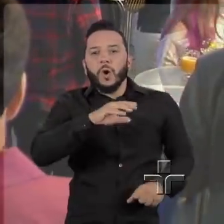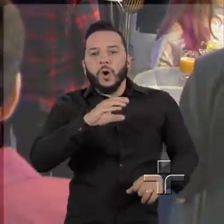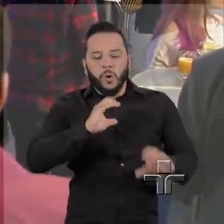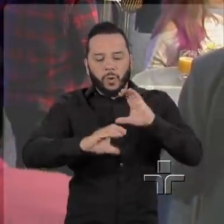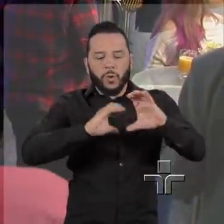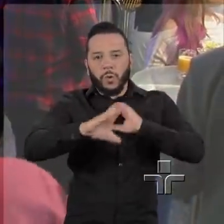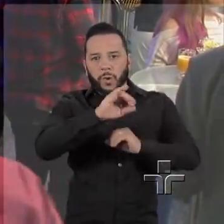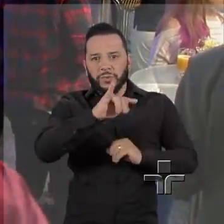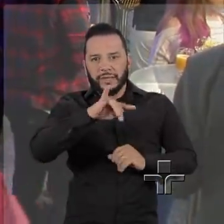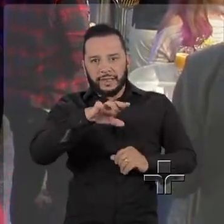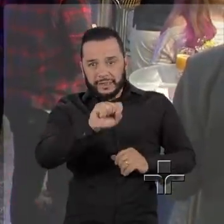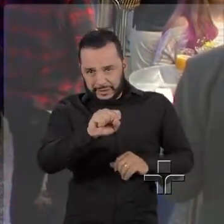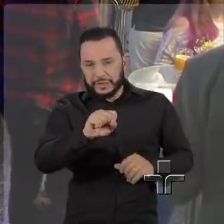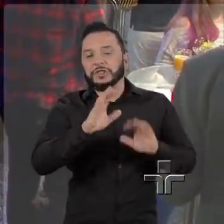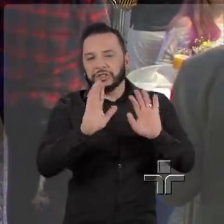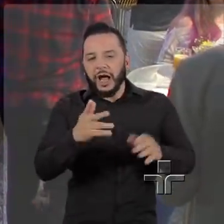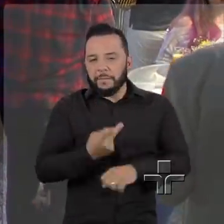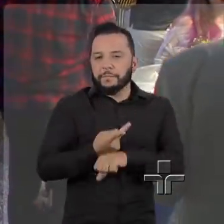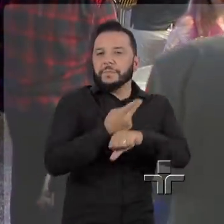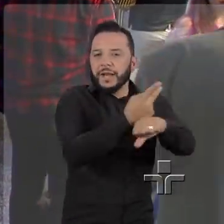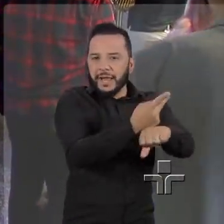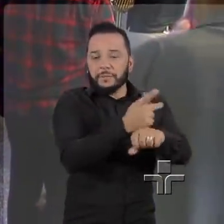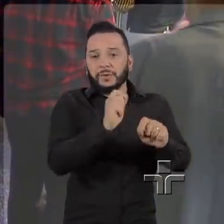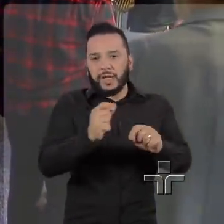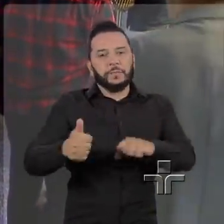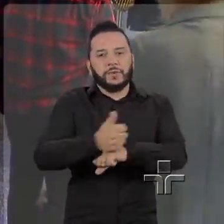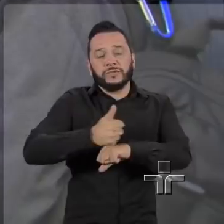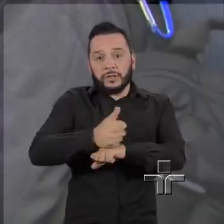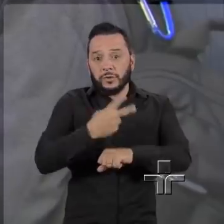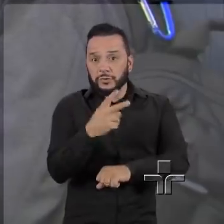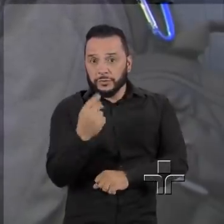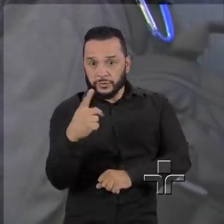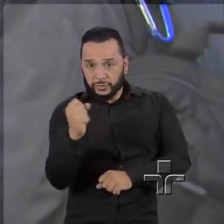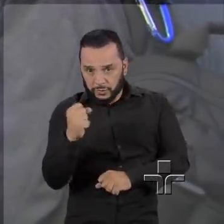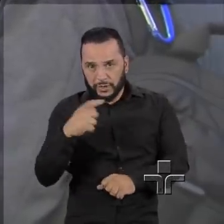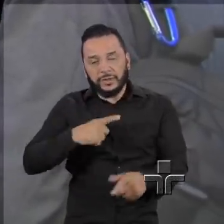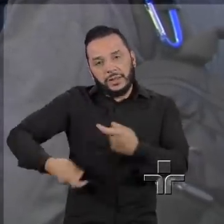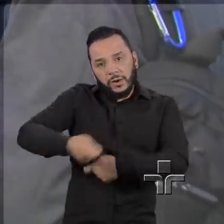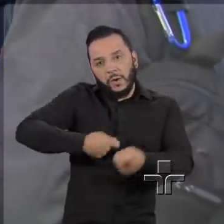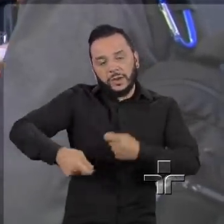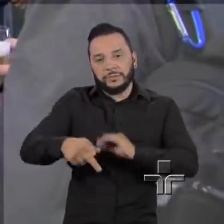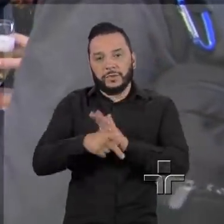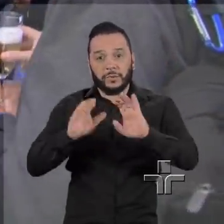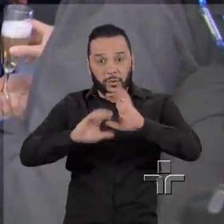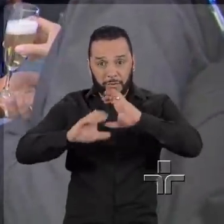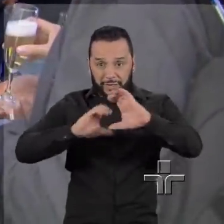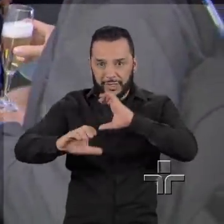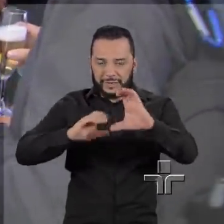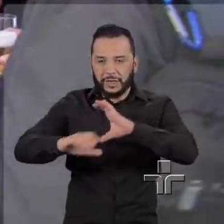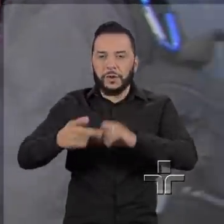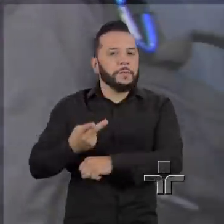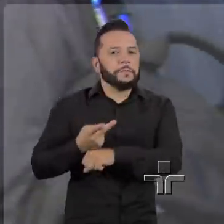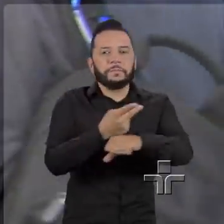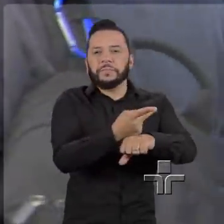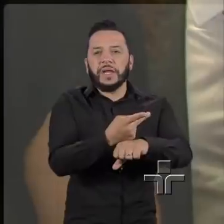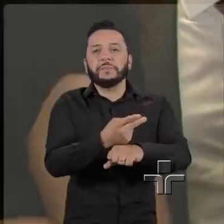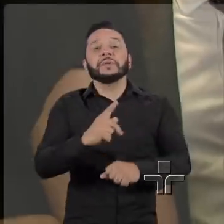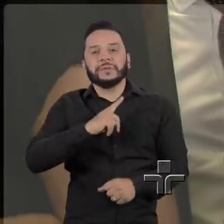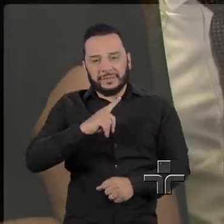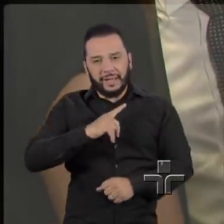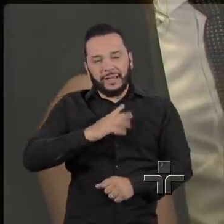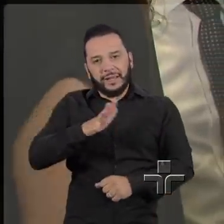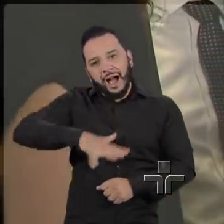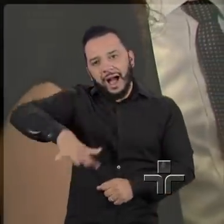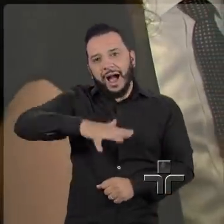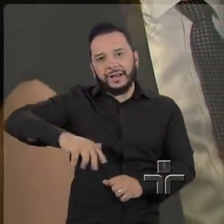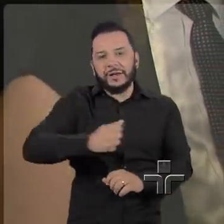das premiadas do Especialistas 2018 Negócios da Comunicação. Prêmio que teve como destaque na área